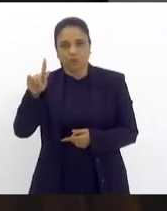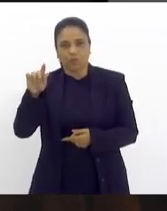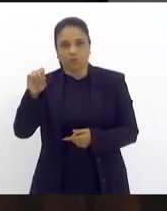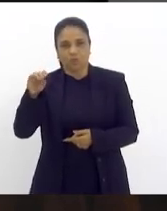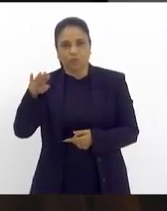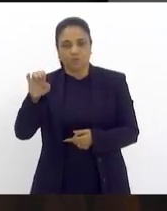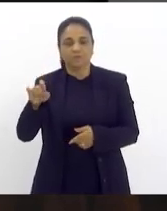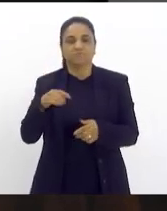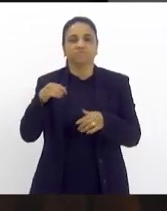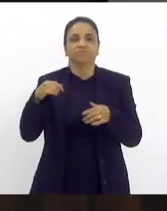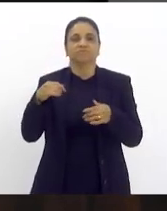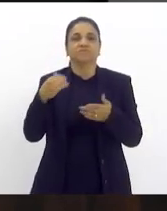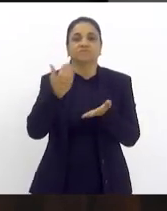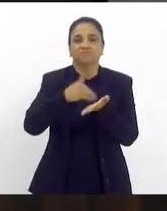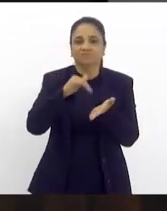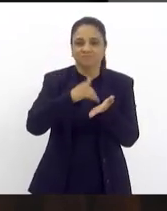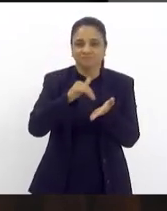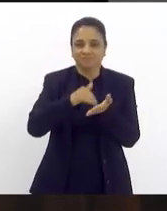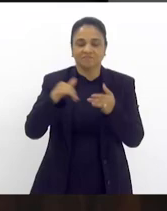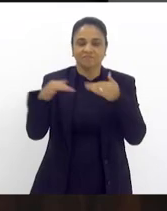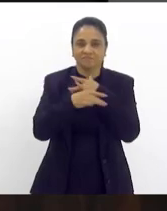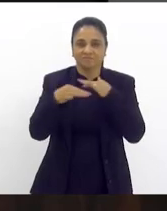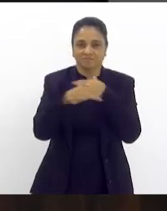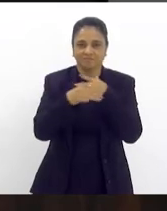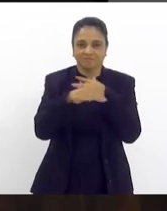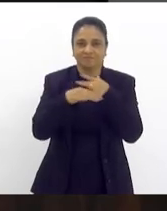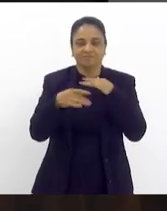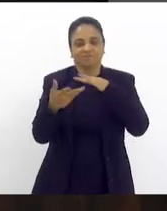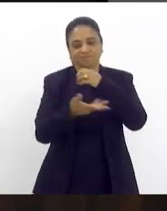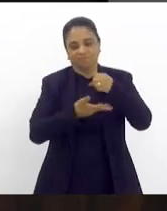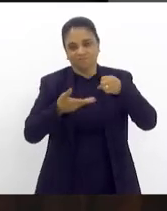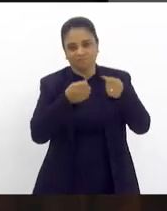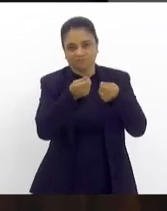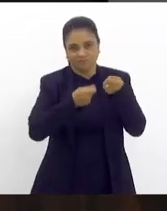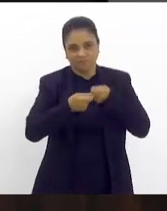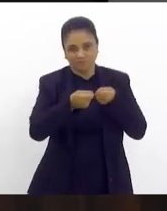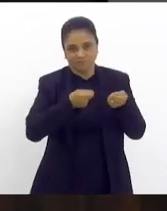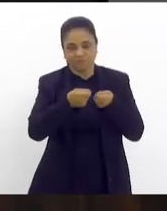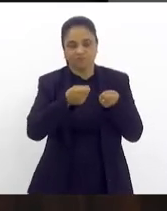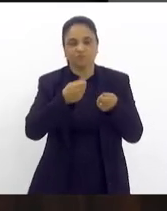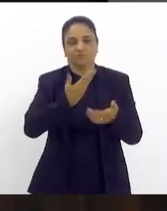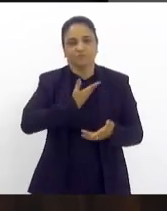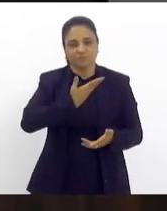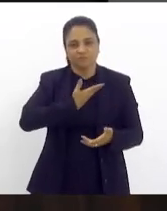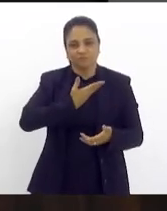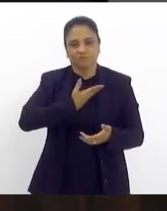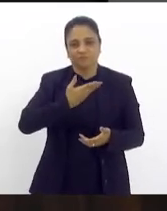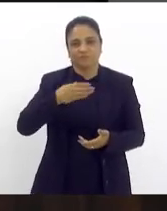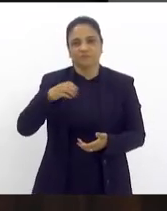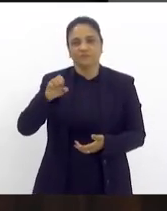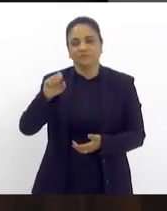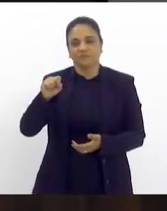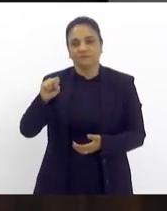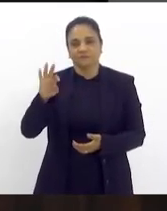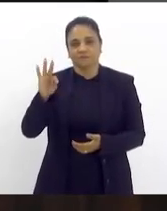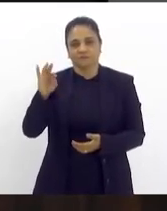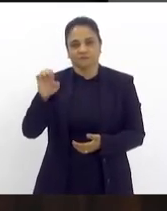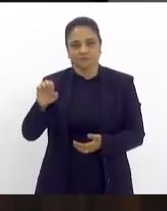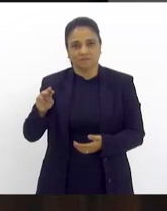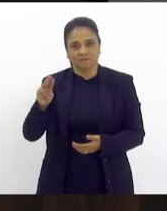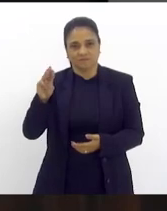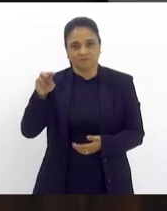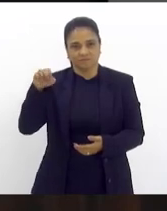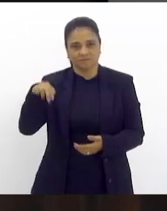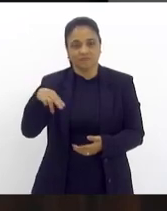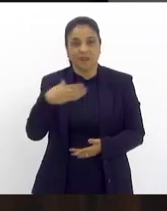Secretaria de Cidades e Infraestrutura do Estado do Rio de Janeiro, coordenador institucional, querido amigo Estévio Schwenk, mais conhecido